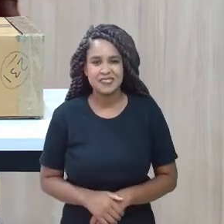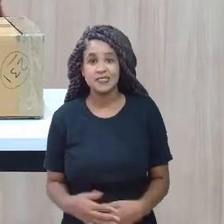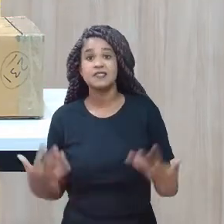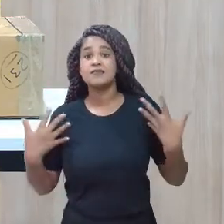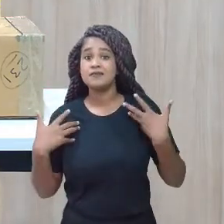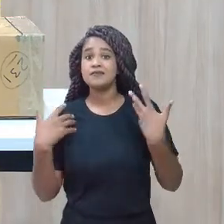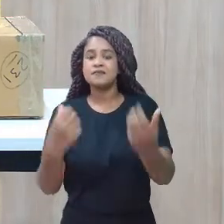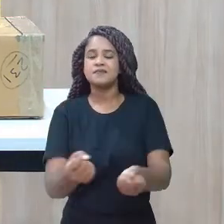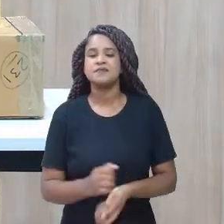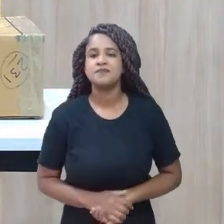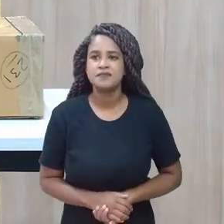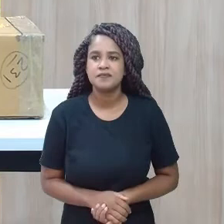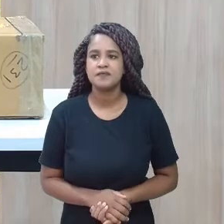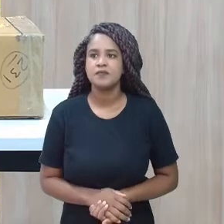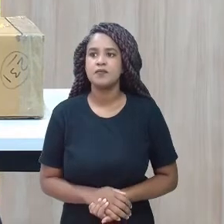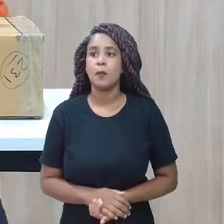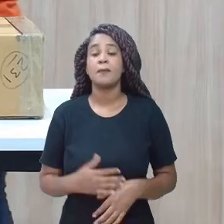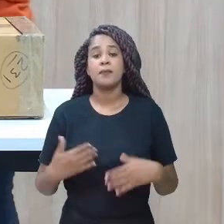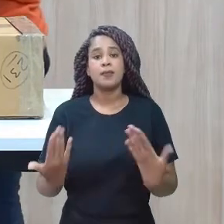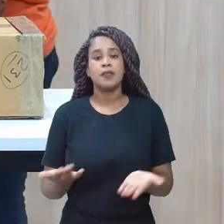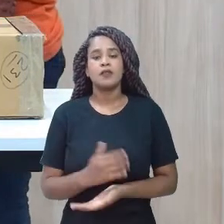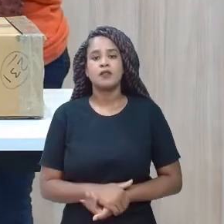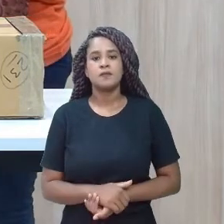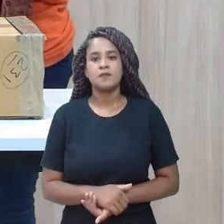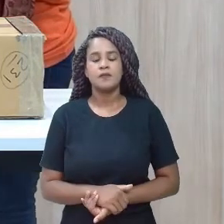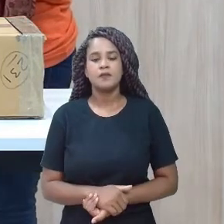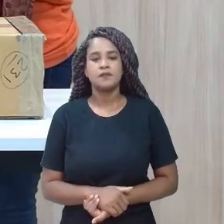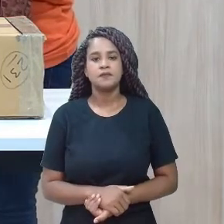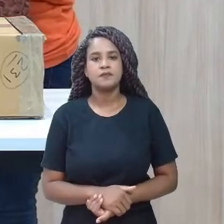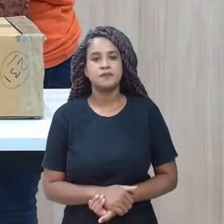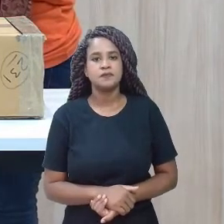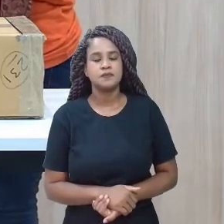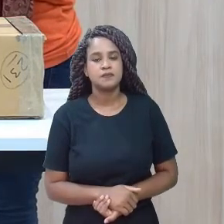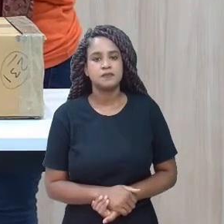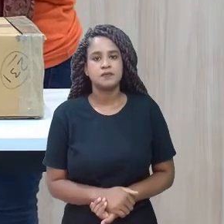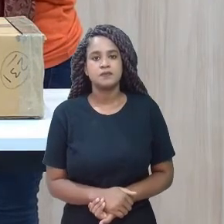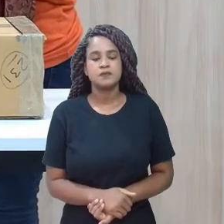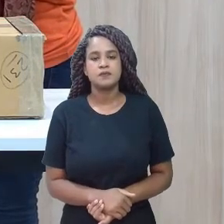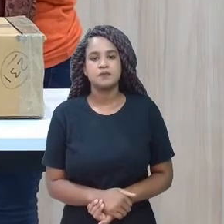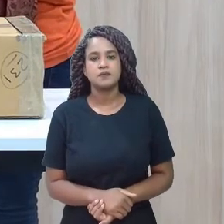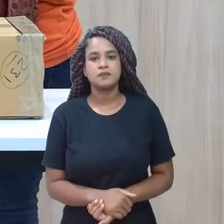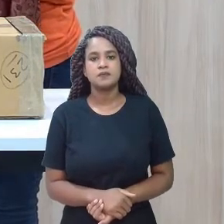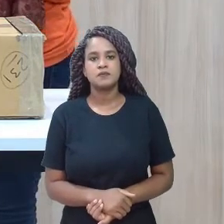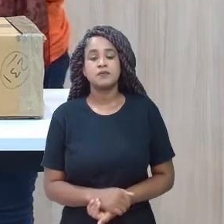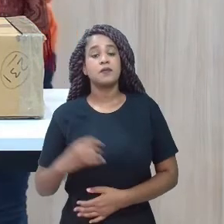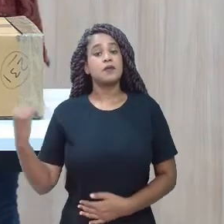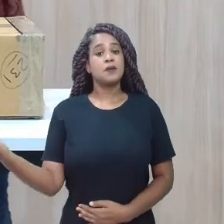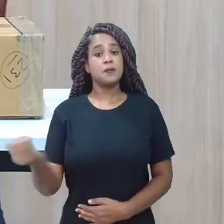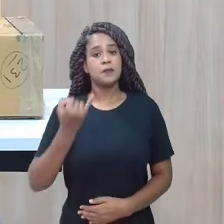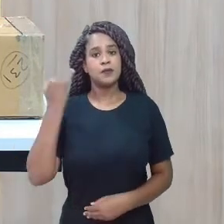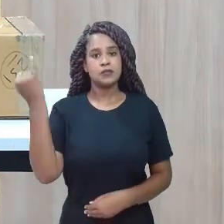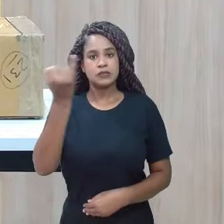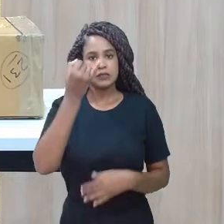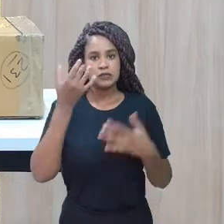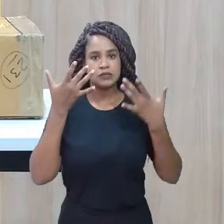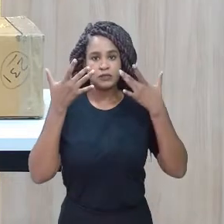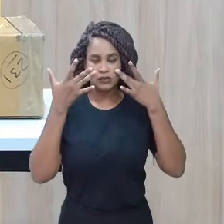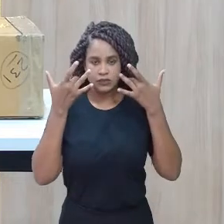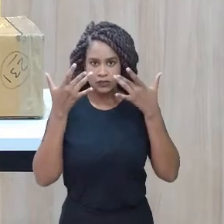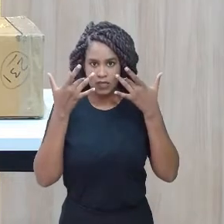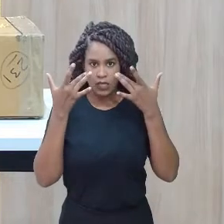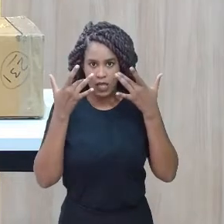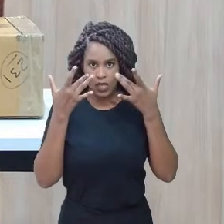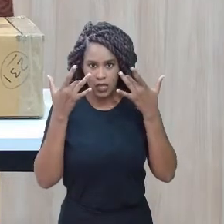Vamos lá. Então, a relevância do teatro